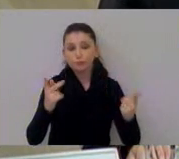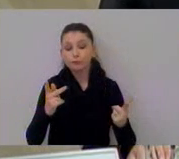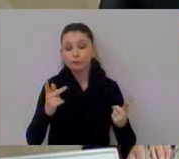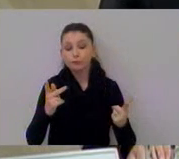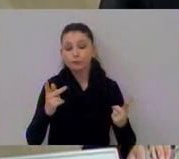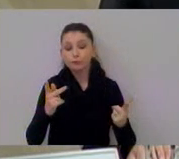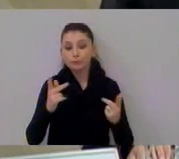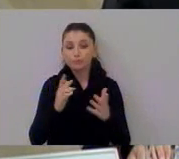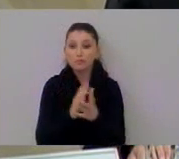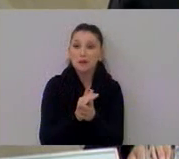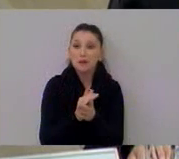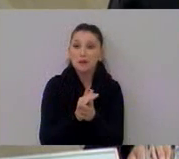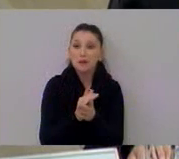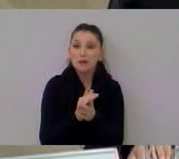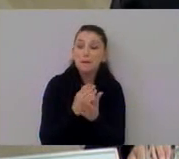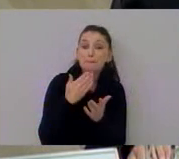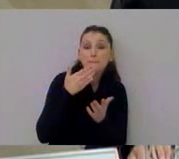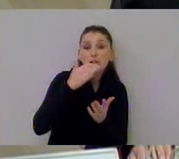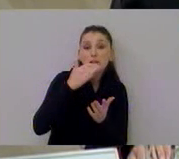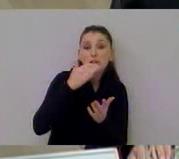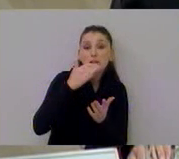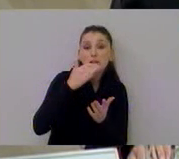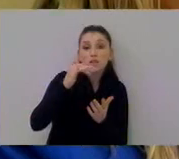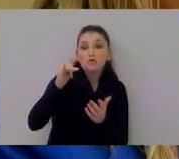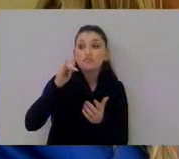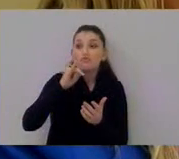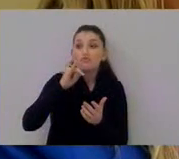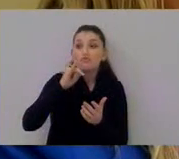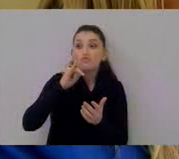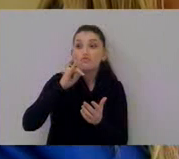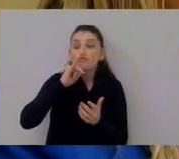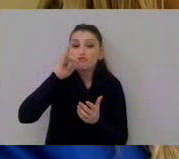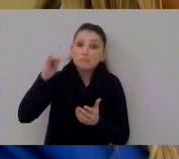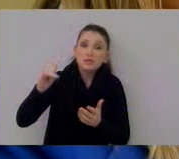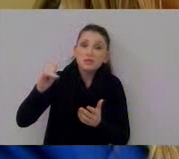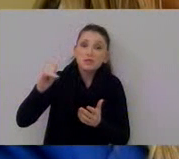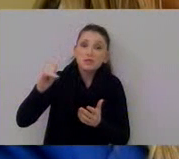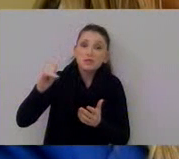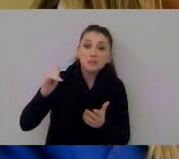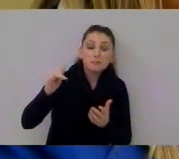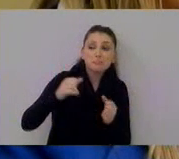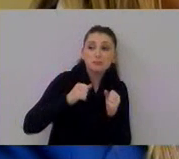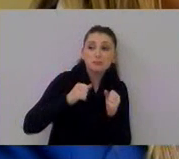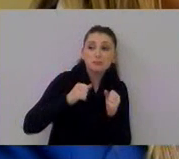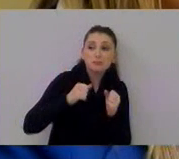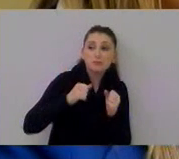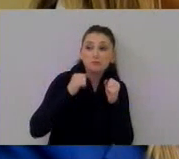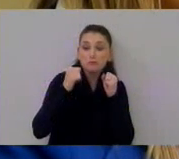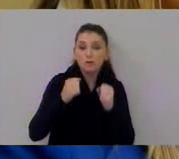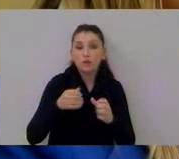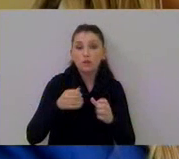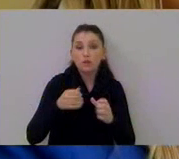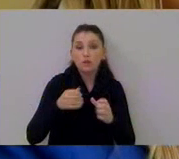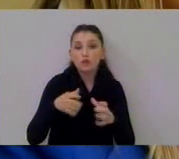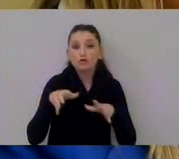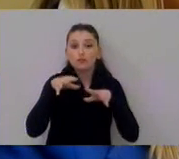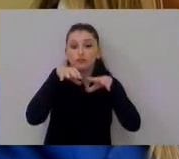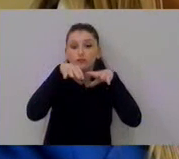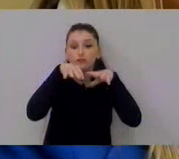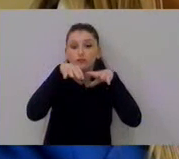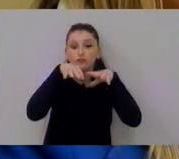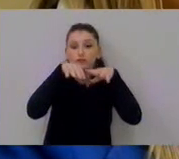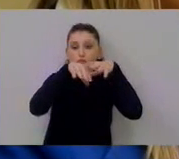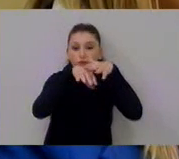solicitando informações acerca da possibilidade de implantação de horário